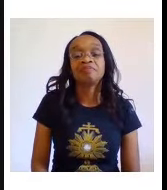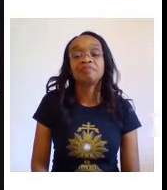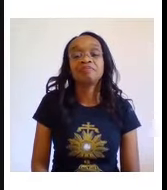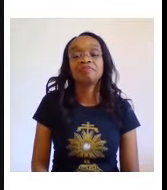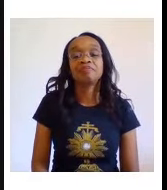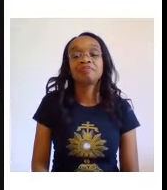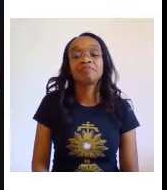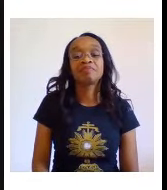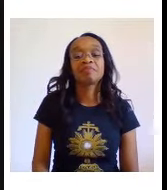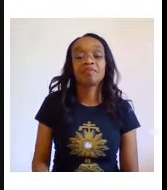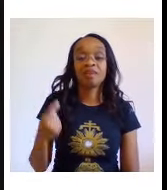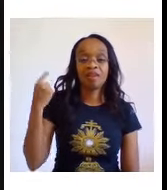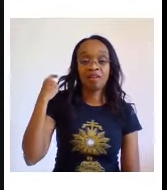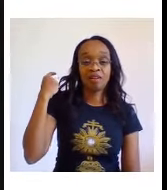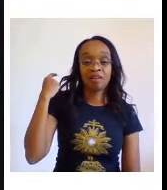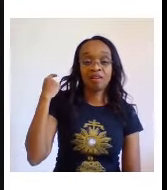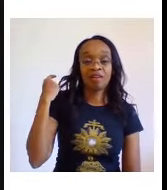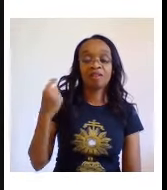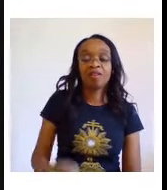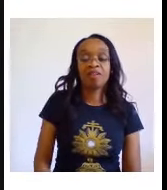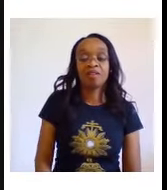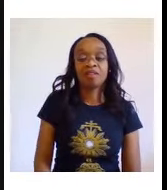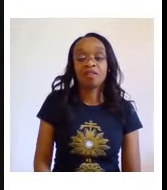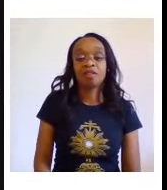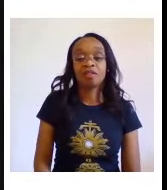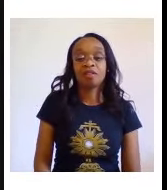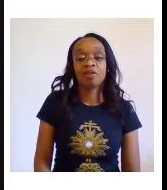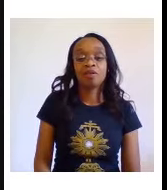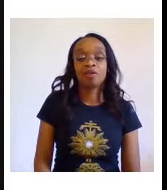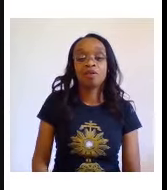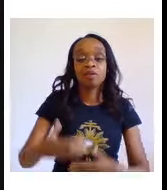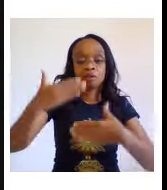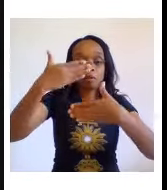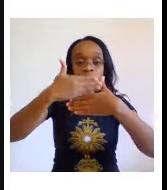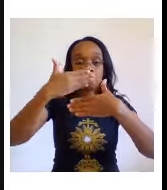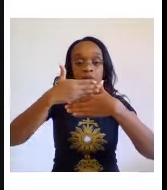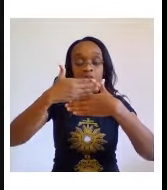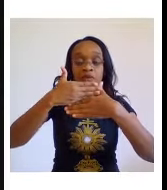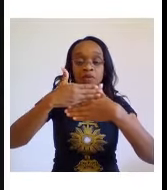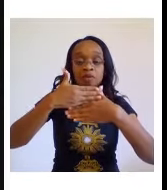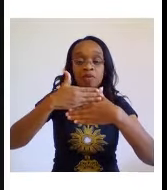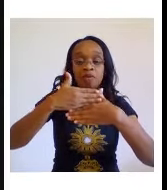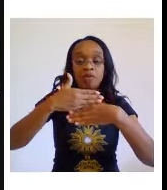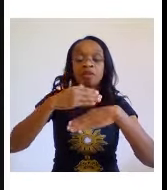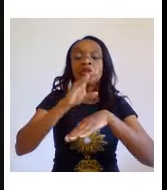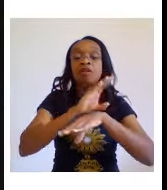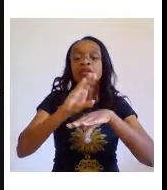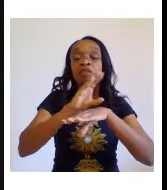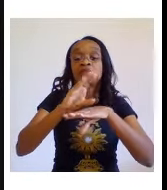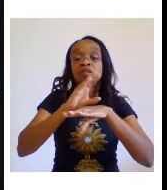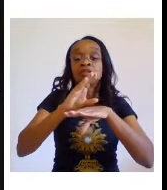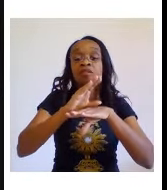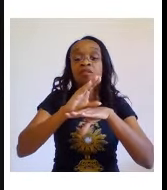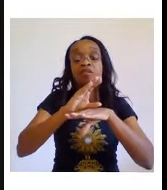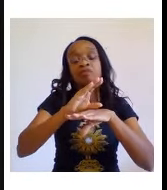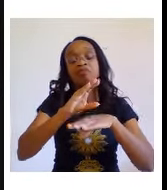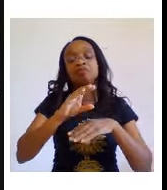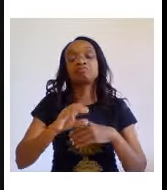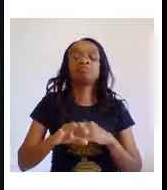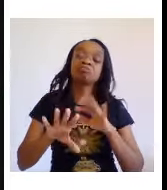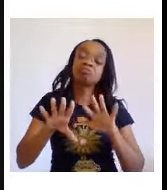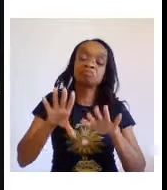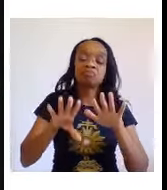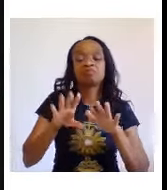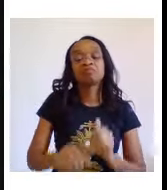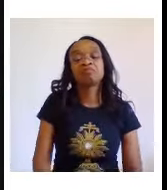Atrás de mim, eu tenho uma parede que começa cinza e depois vira bege.